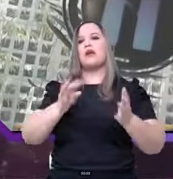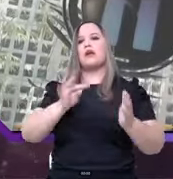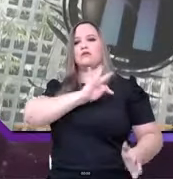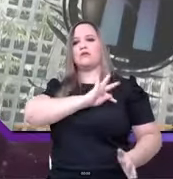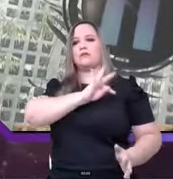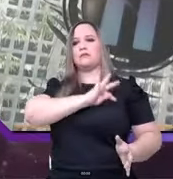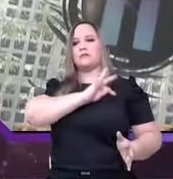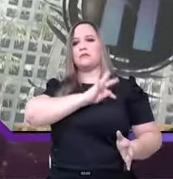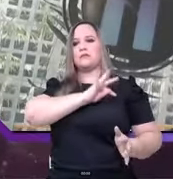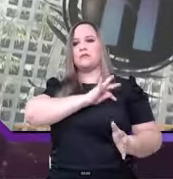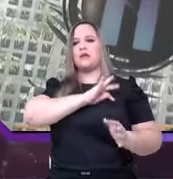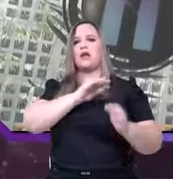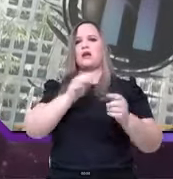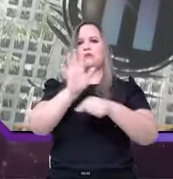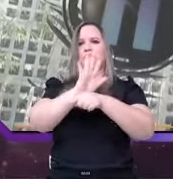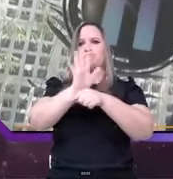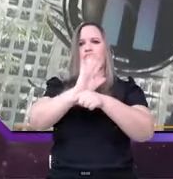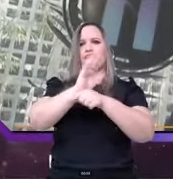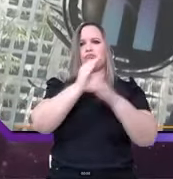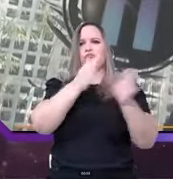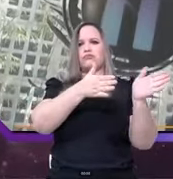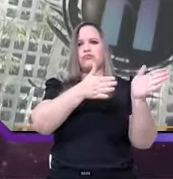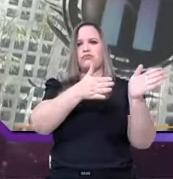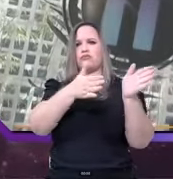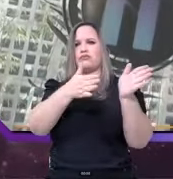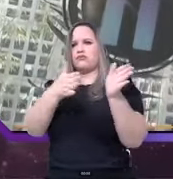de reconhecimento aos nossos